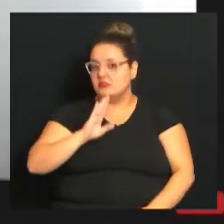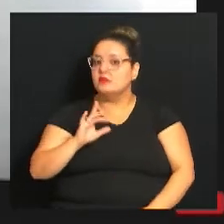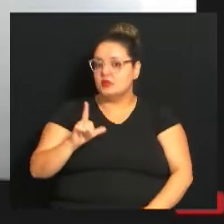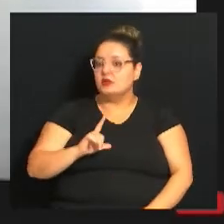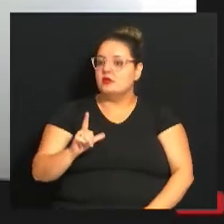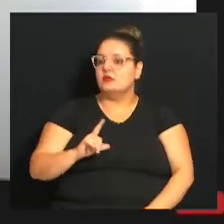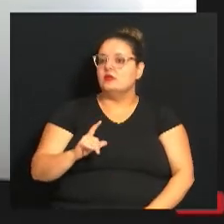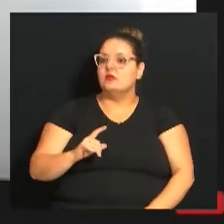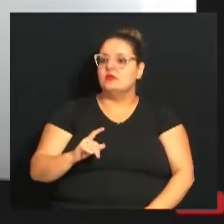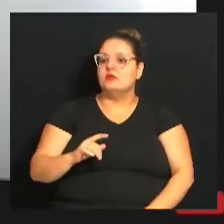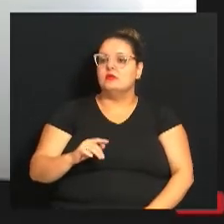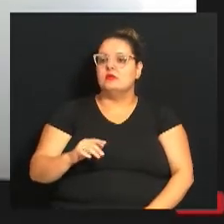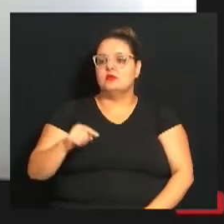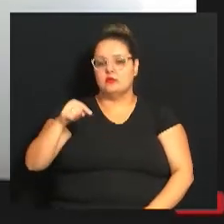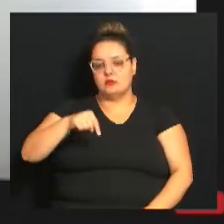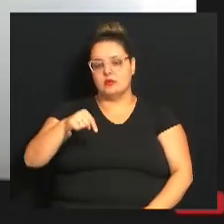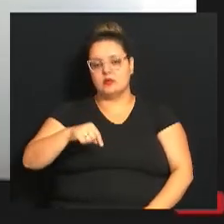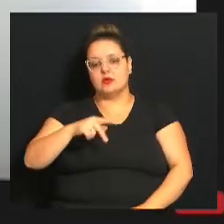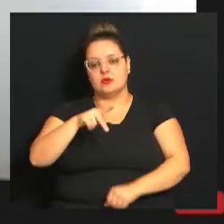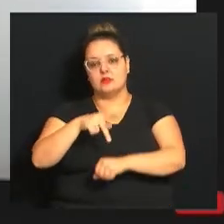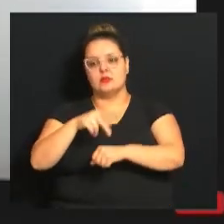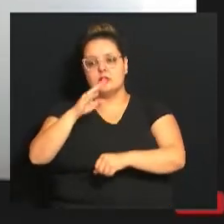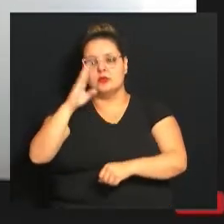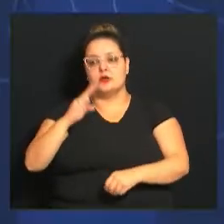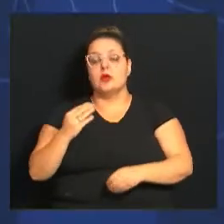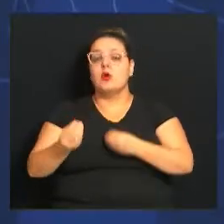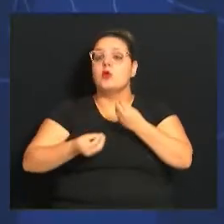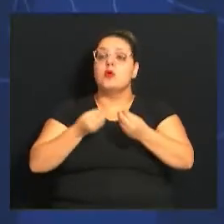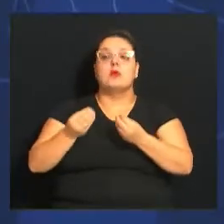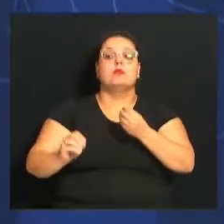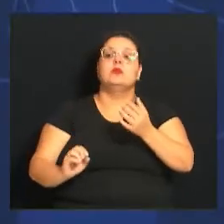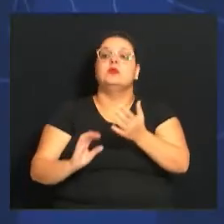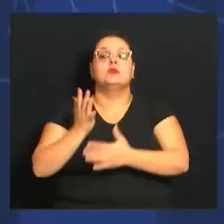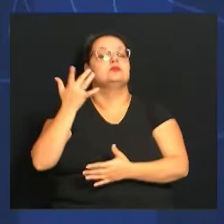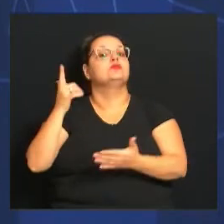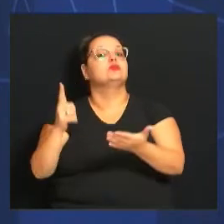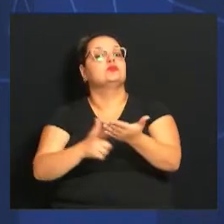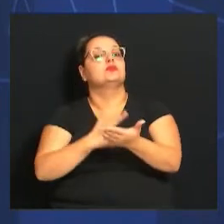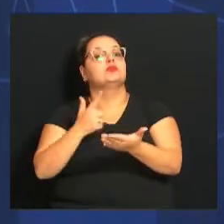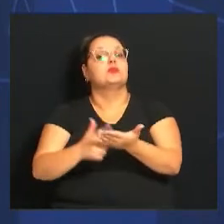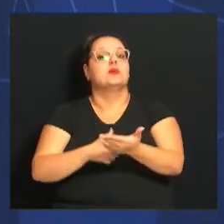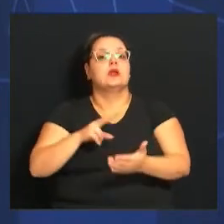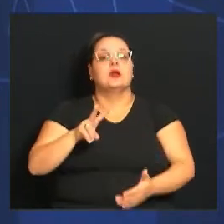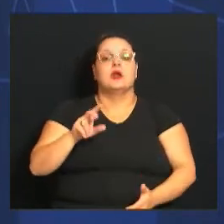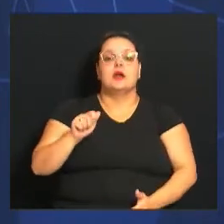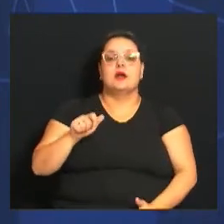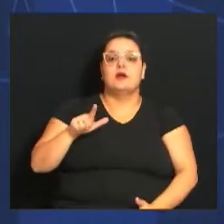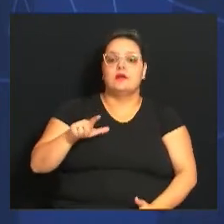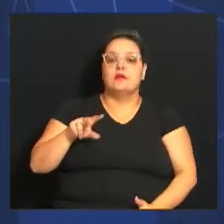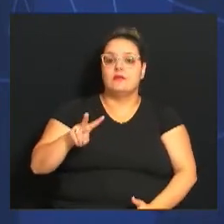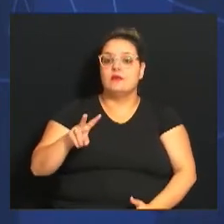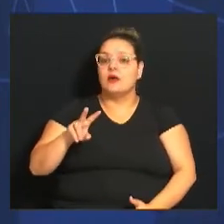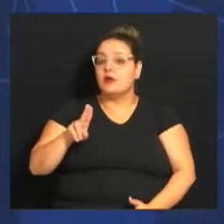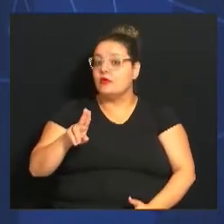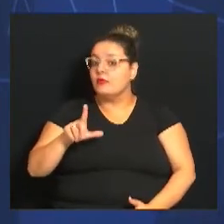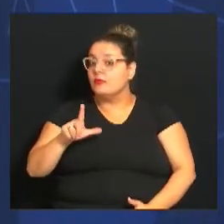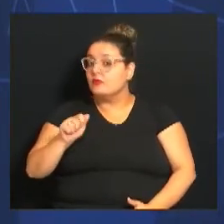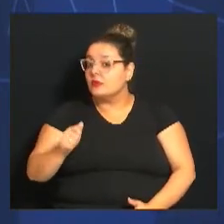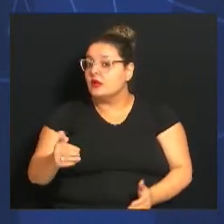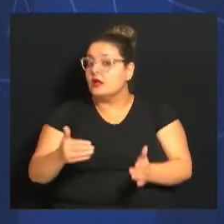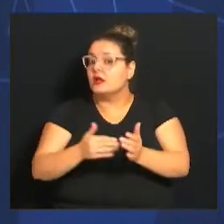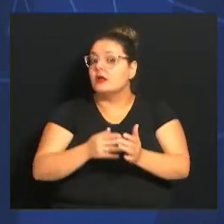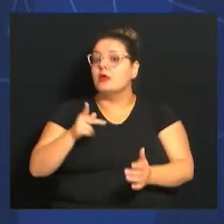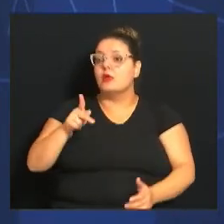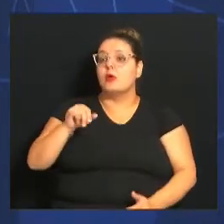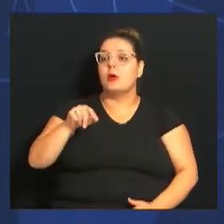como média aqui no Brasil. Como que surgiu a ideia de lançar o livro Da Válvula ao Pixel, a revolução do